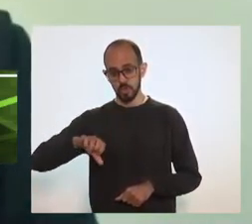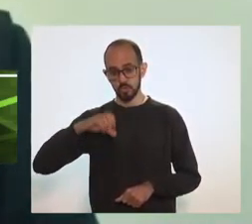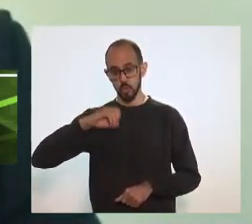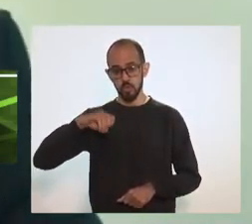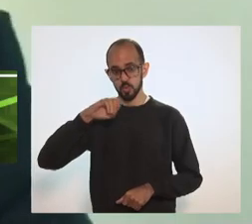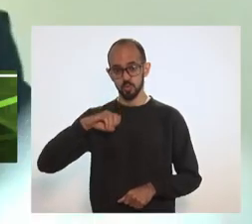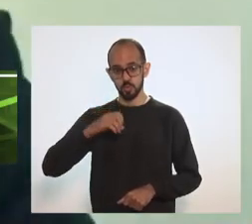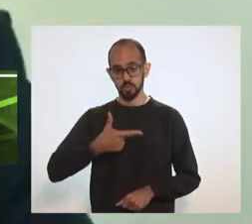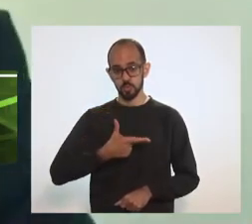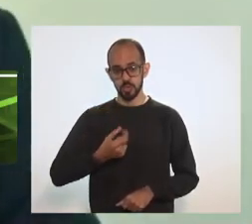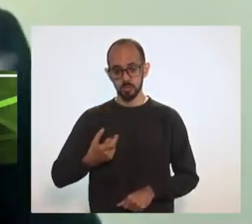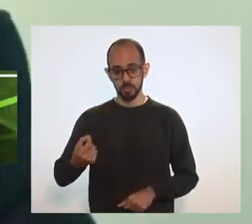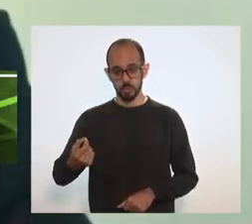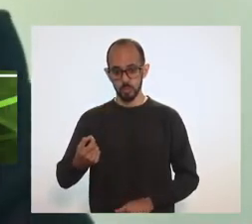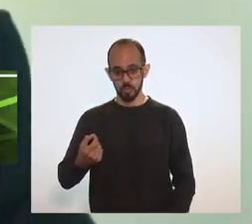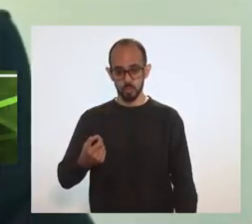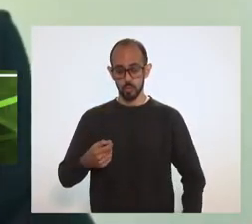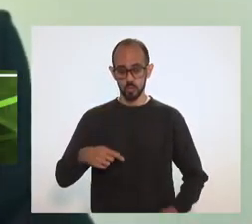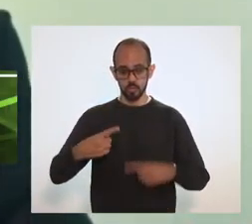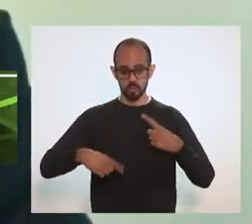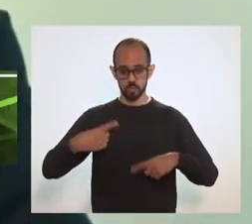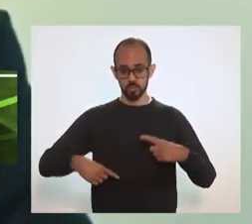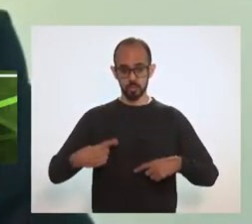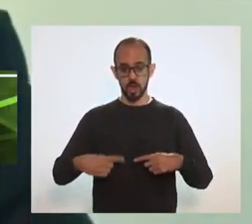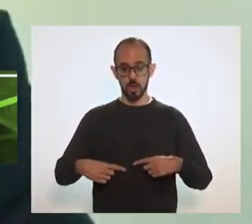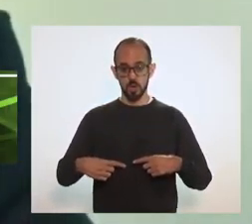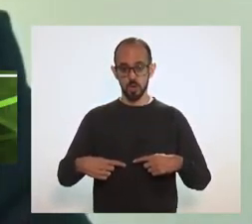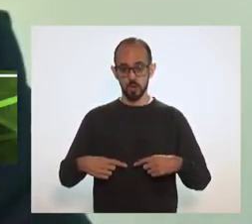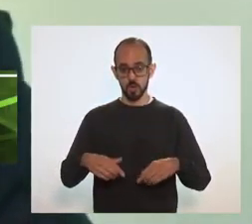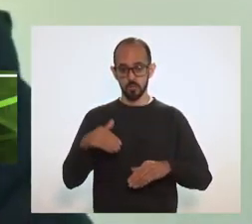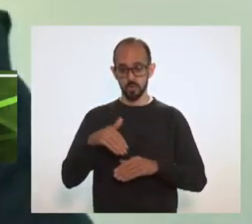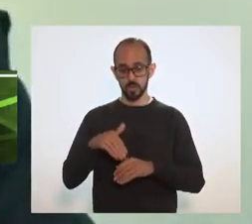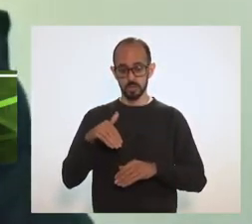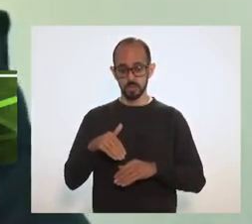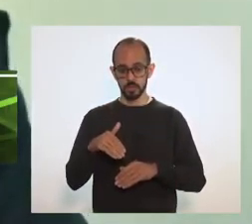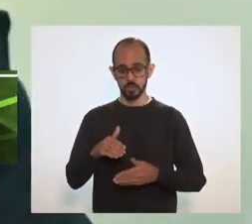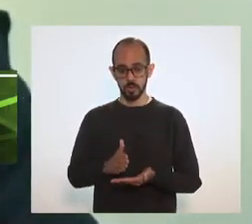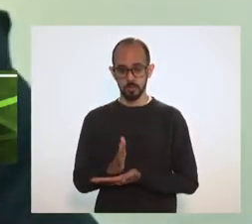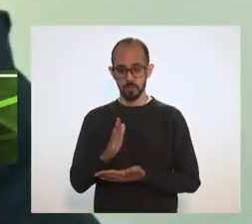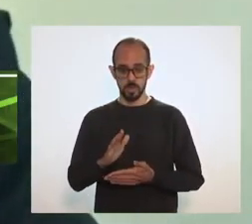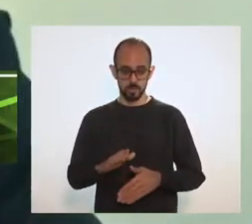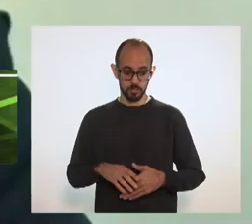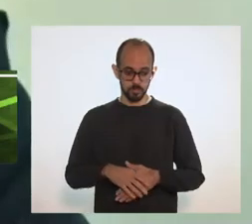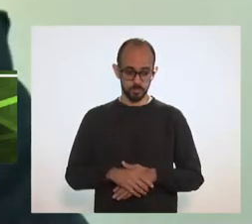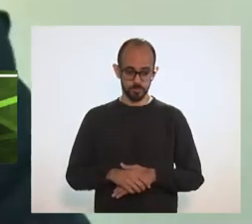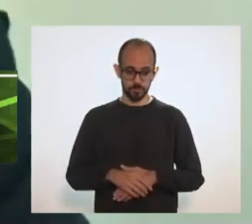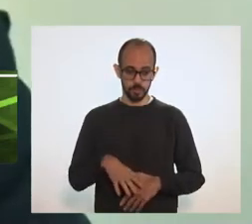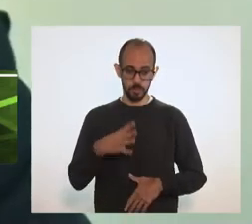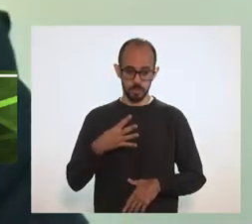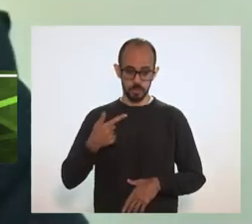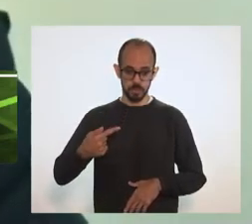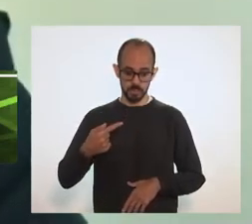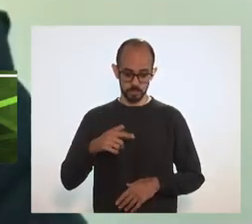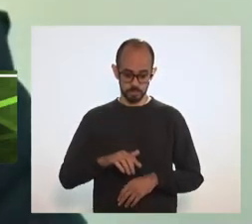46, projeto de lei 1534, de 2019, de autoria da deputada Marta Rocha. Parecer pela prejudicabilidade pela